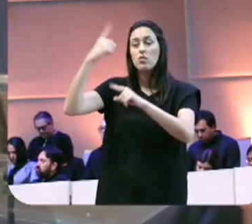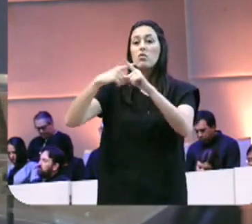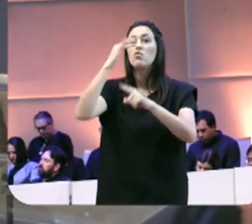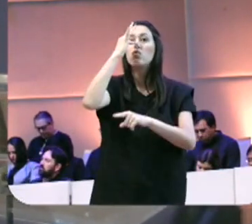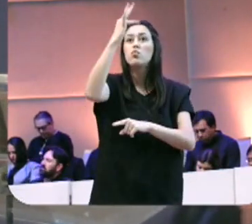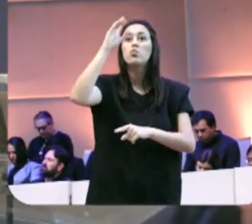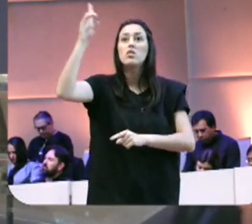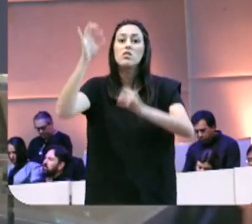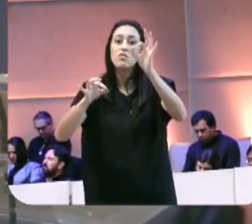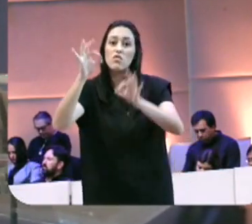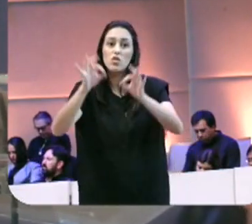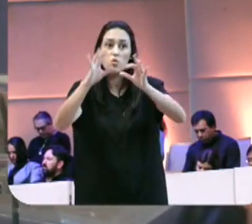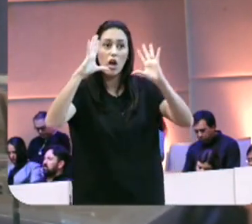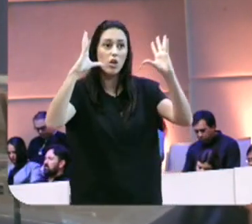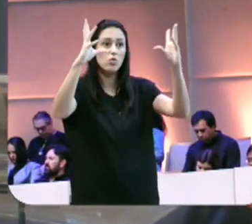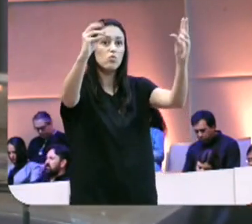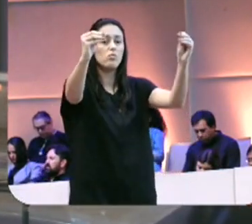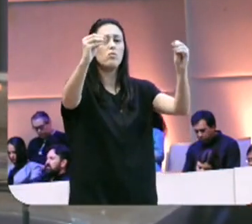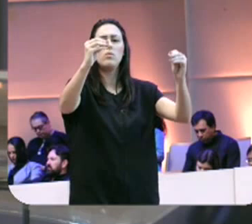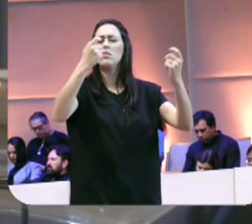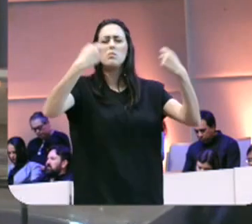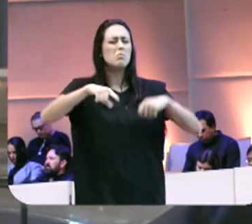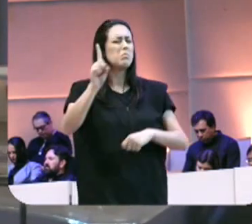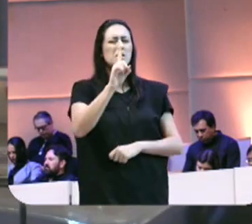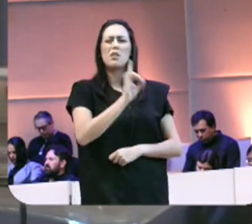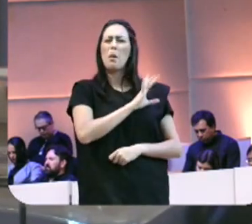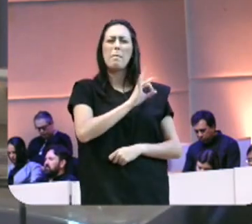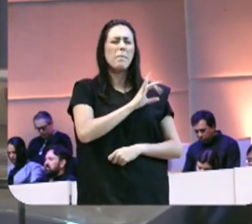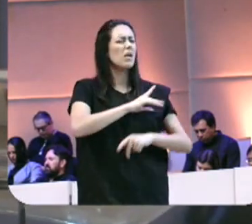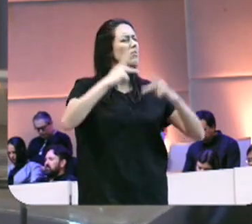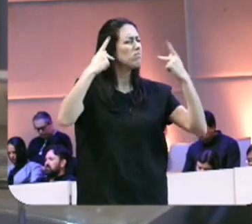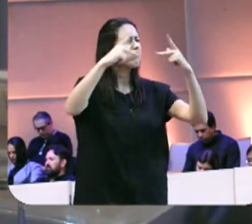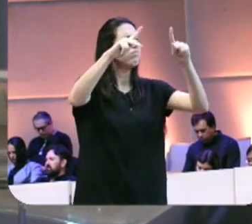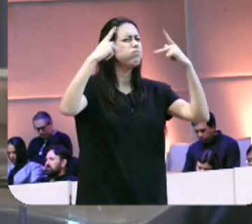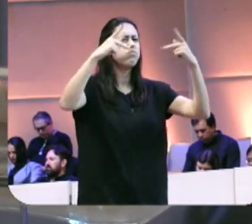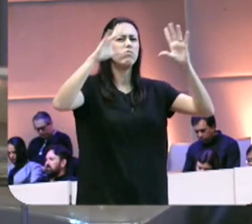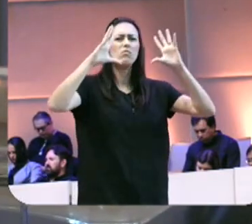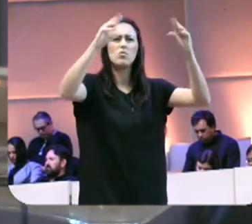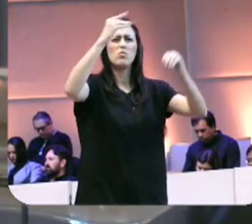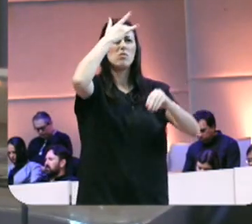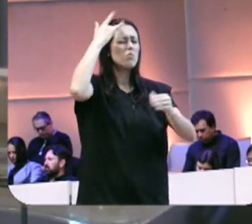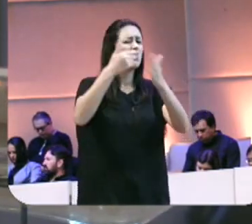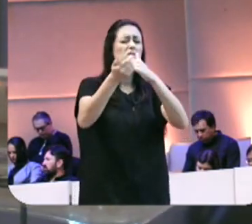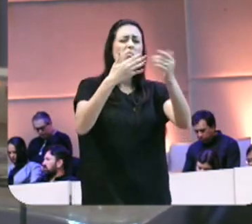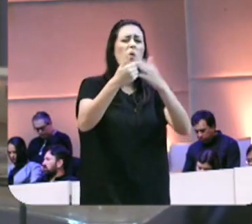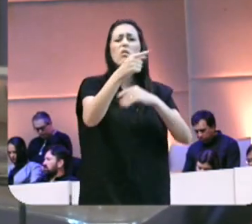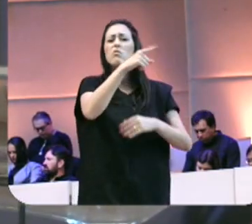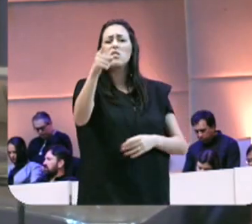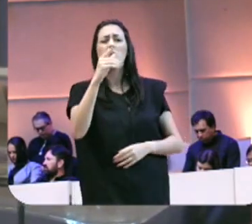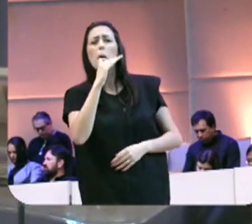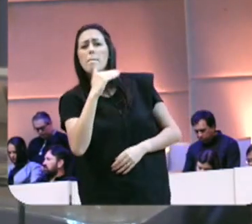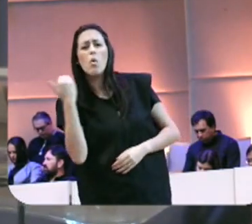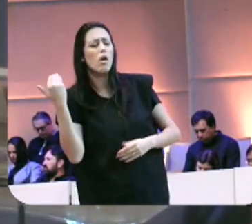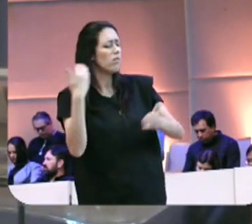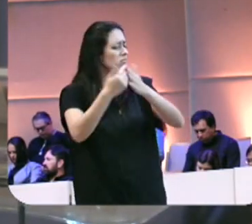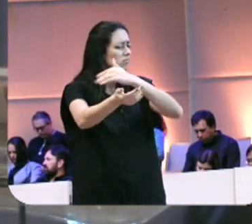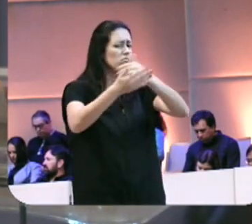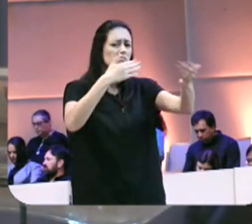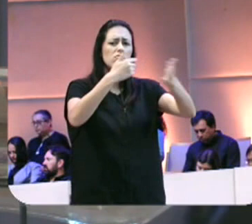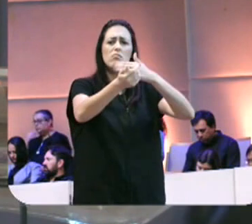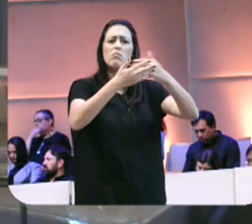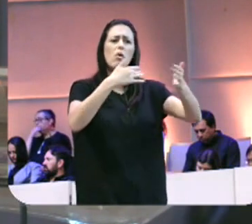Então não tenha medo, assim como eu não tenho de pregar a palavra de Deus, mesmo que isso custe a sua vida. Ele também